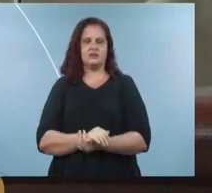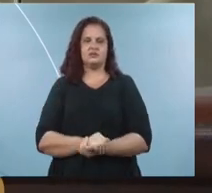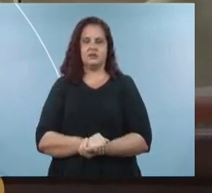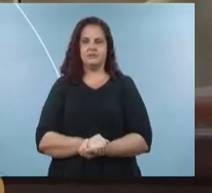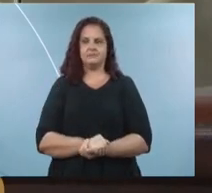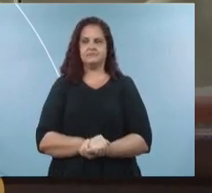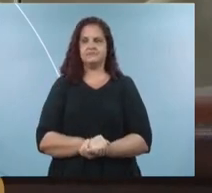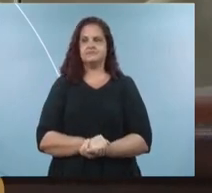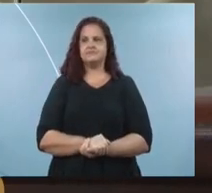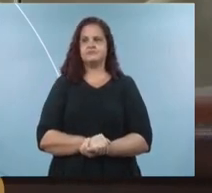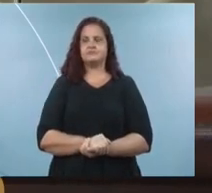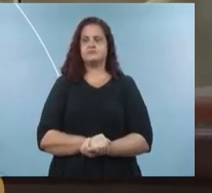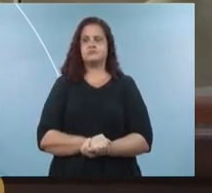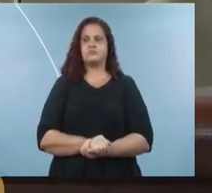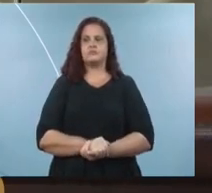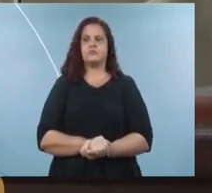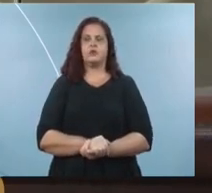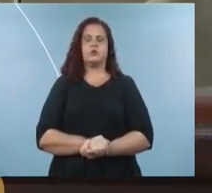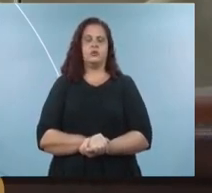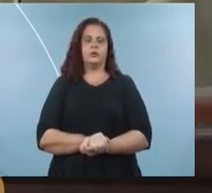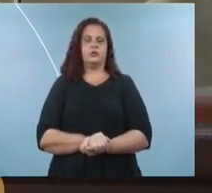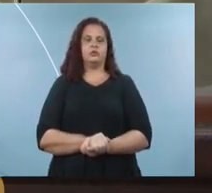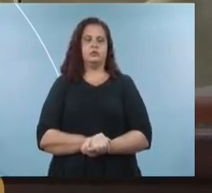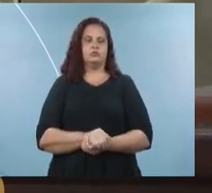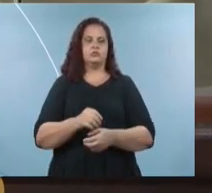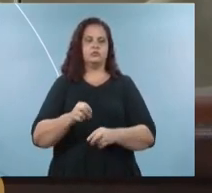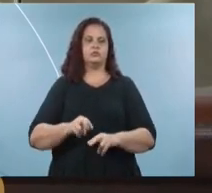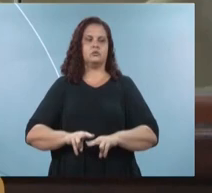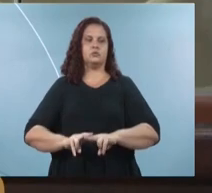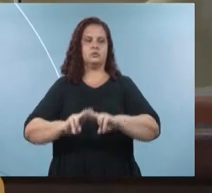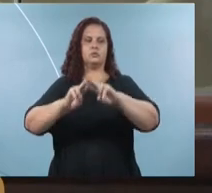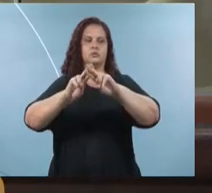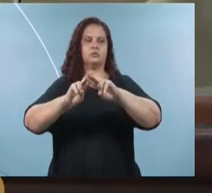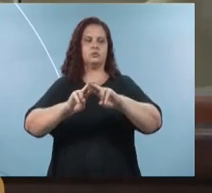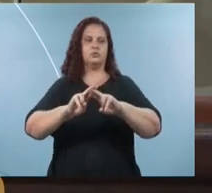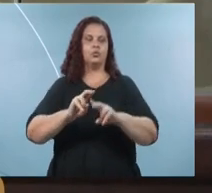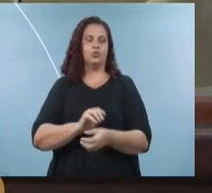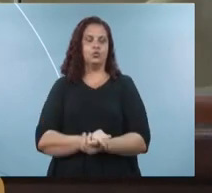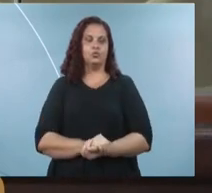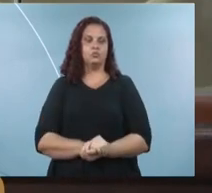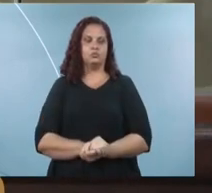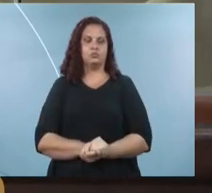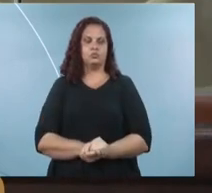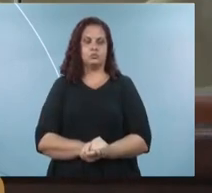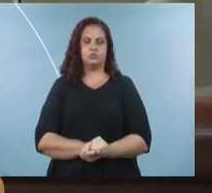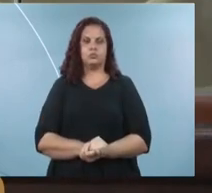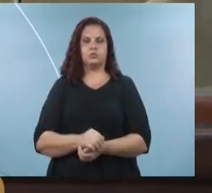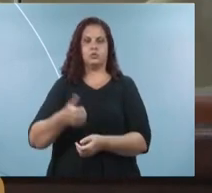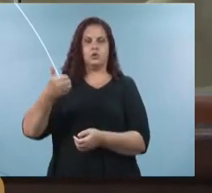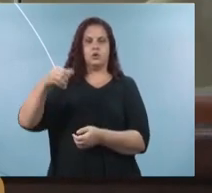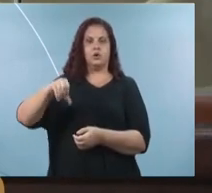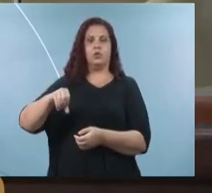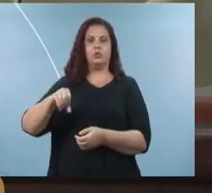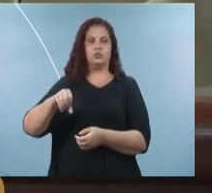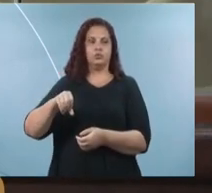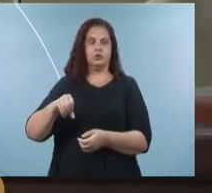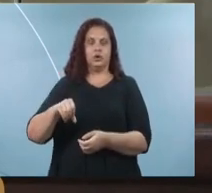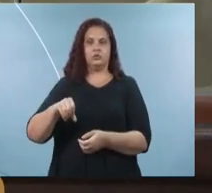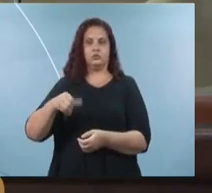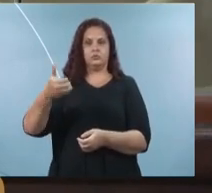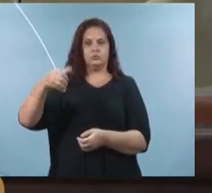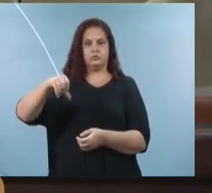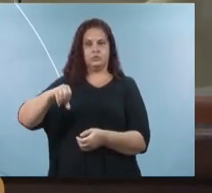ONU estabeleceu o dia 19 de março como o Dia do Artesão, mesmo antes da atividade